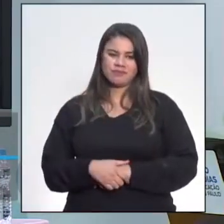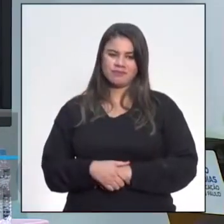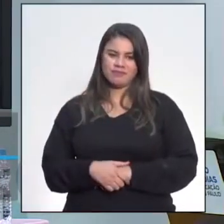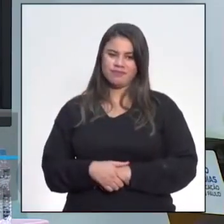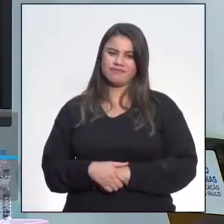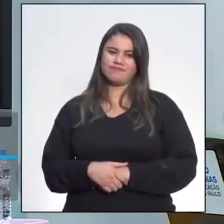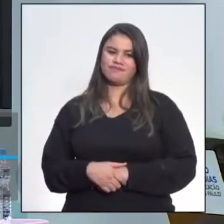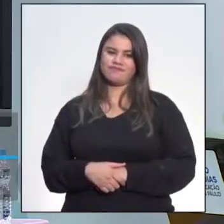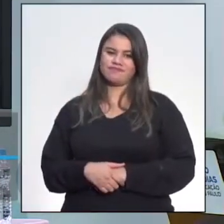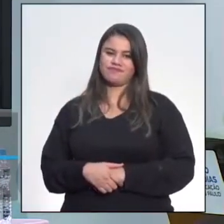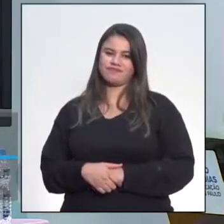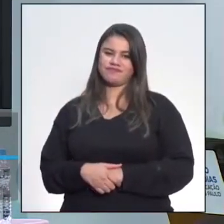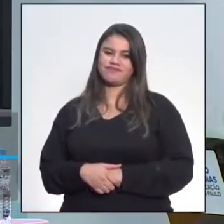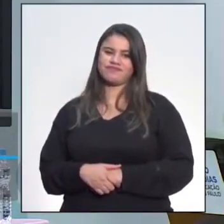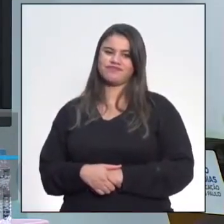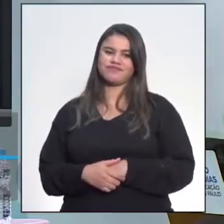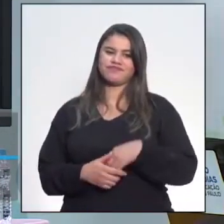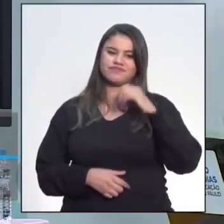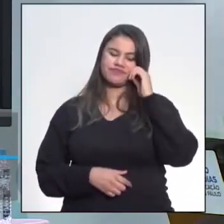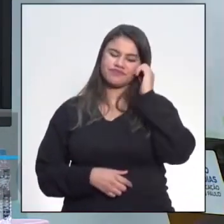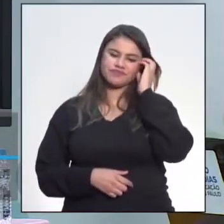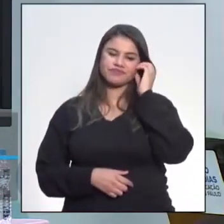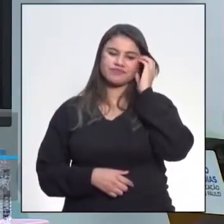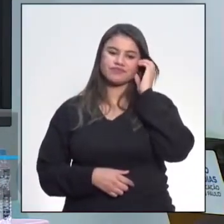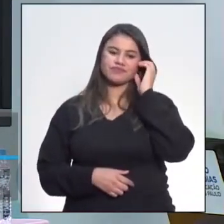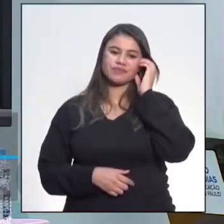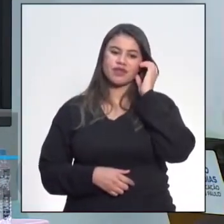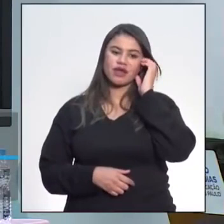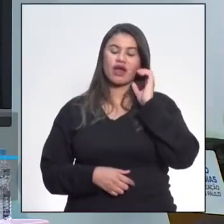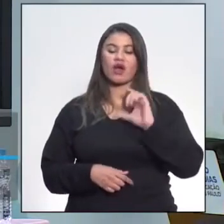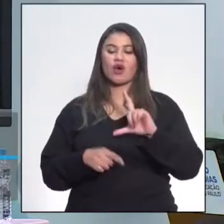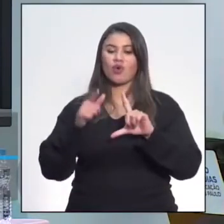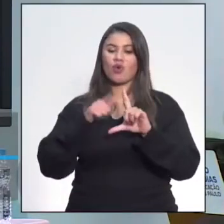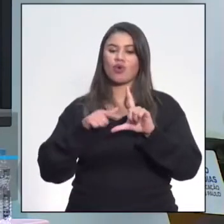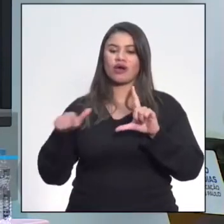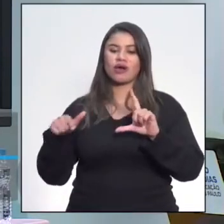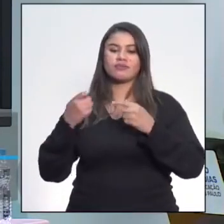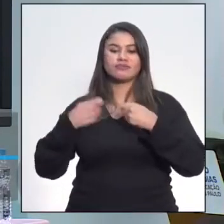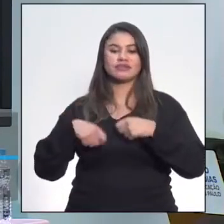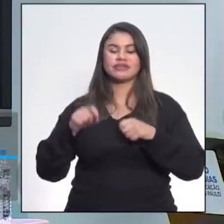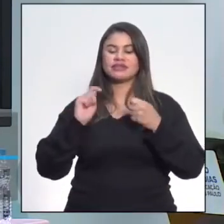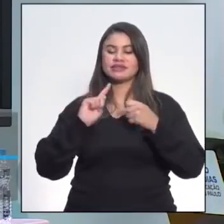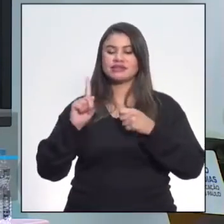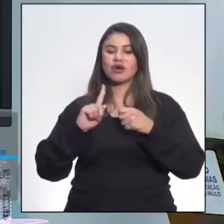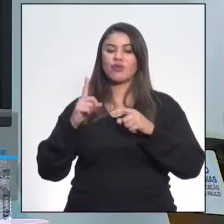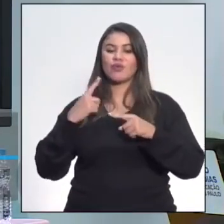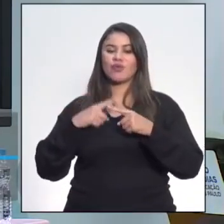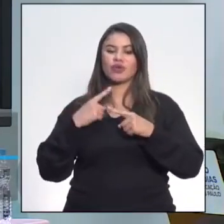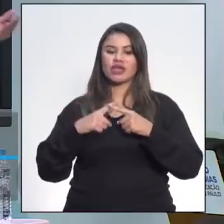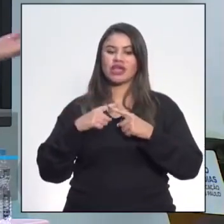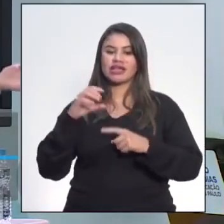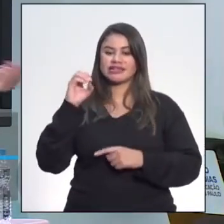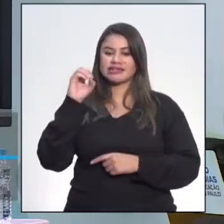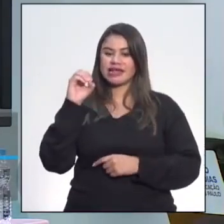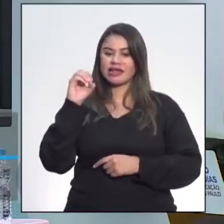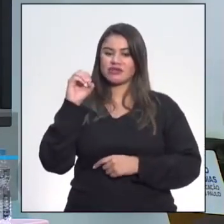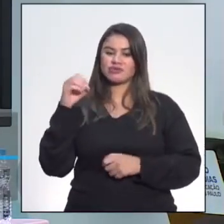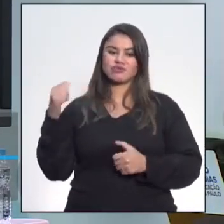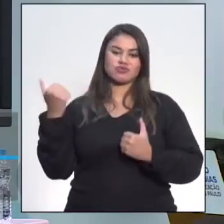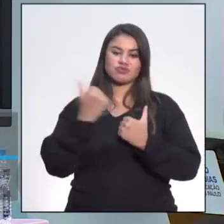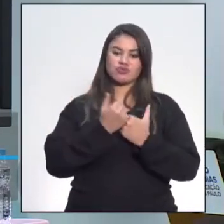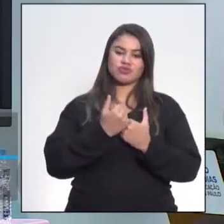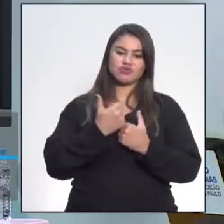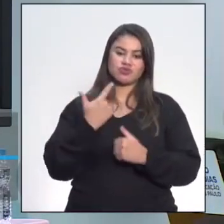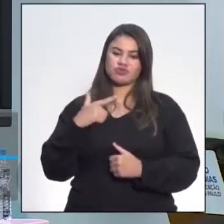vale 18. Aqui nesse gráfico, a gente não precisa fazer tabela. Por quê? Porque se o x vale 0, você não tem onde substituir o x por